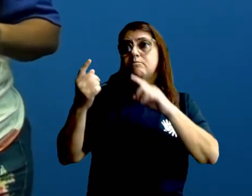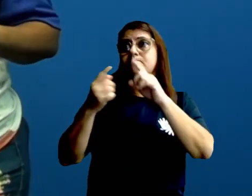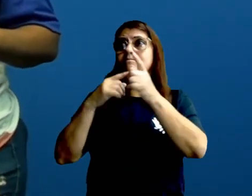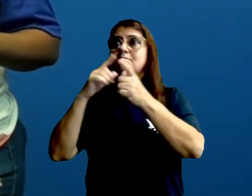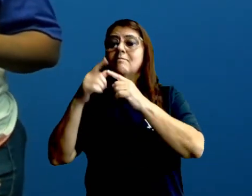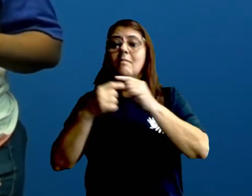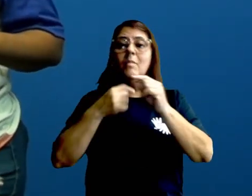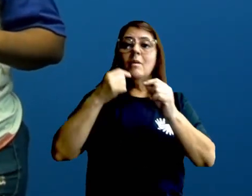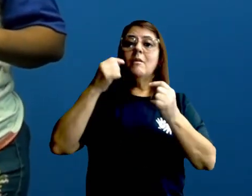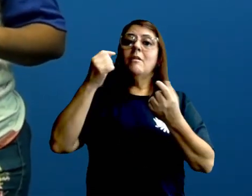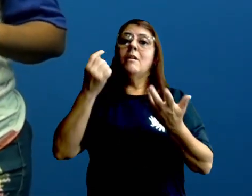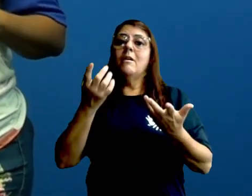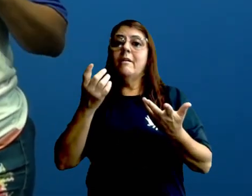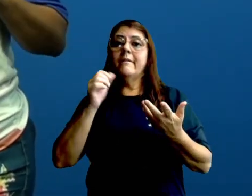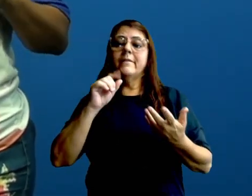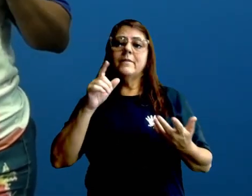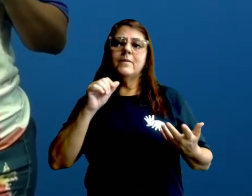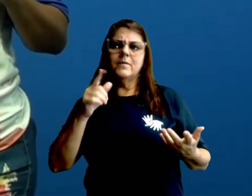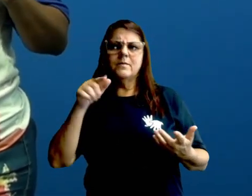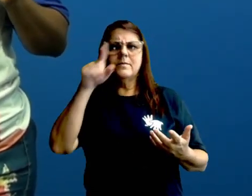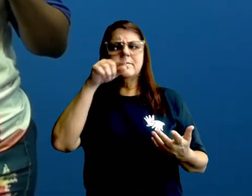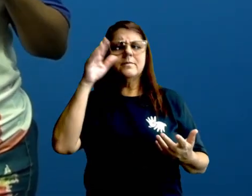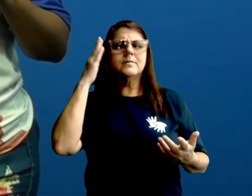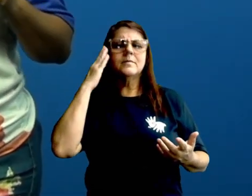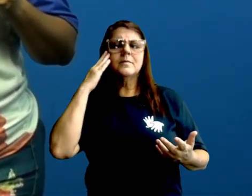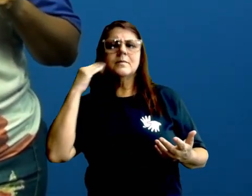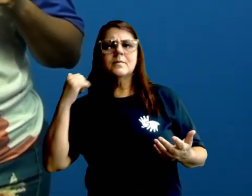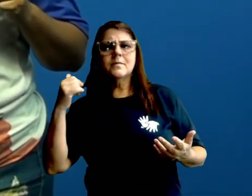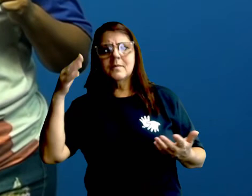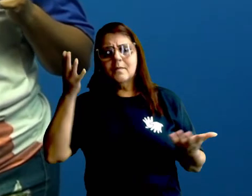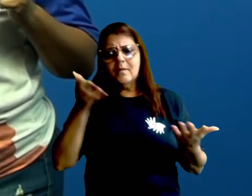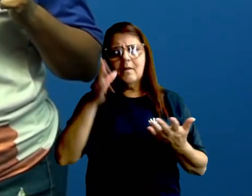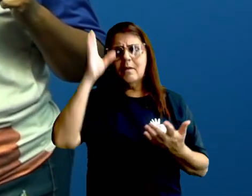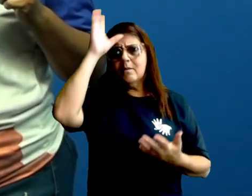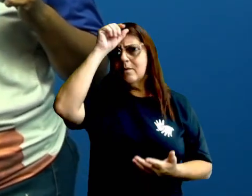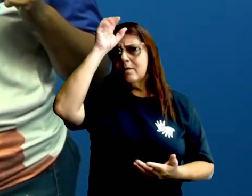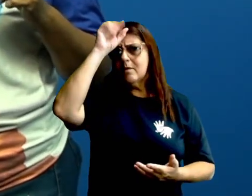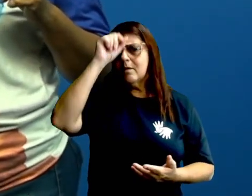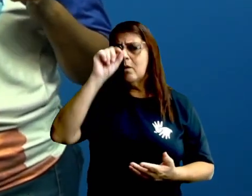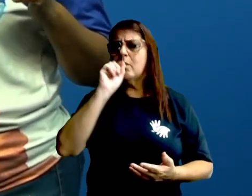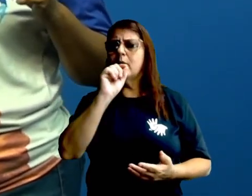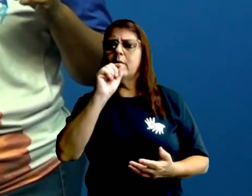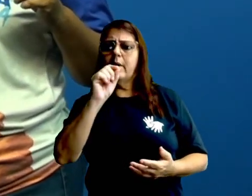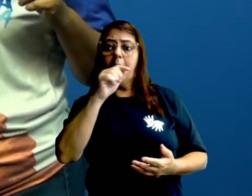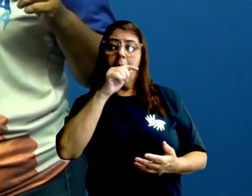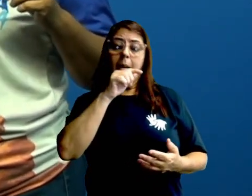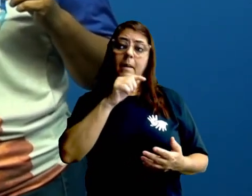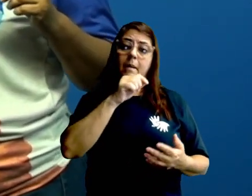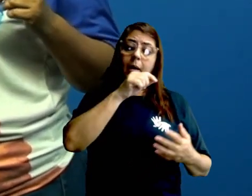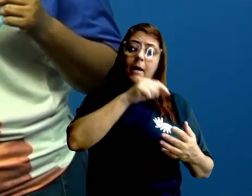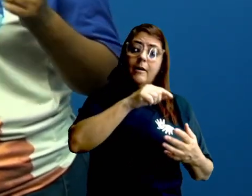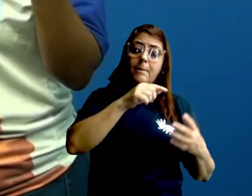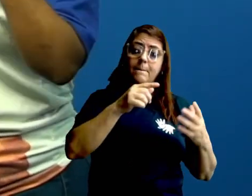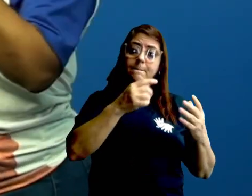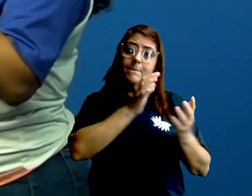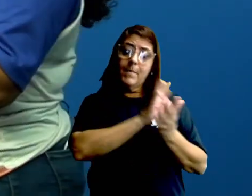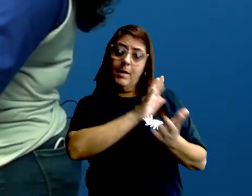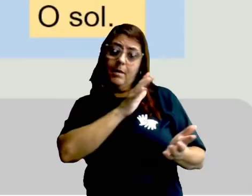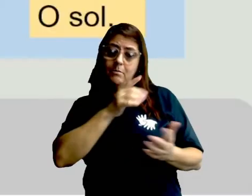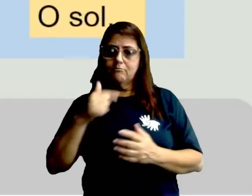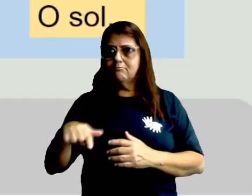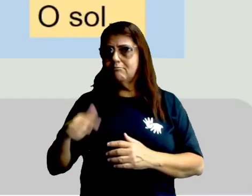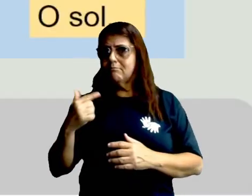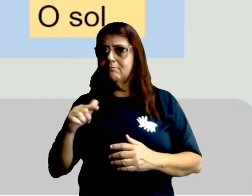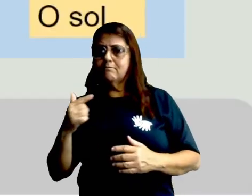estrela azul, não é verdade? E aí, já sabem, né? Vamos agora ver se você aprendeu direitinho o que são astros luminosos e iluminados. Vamos